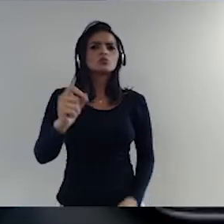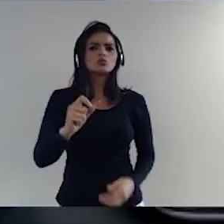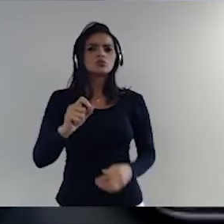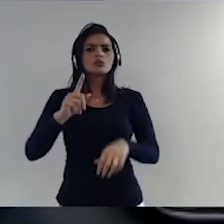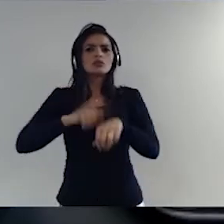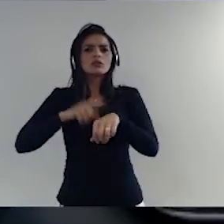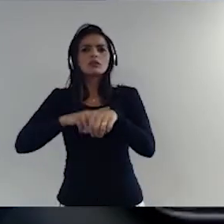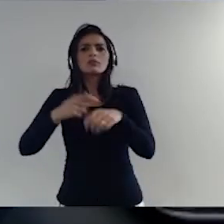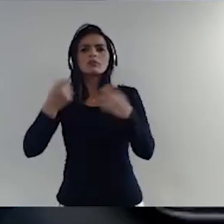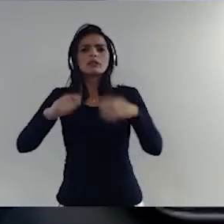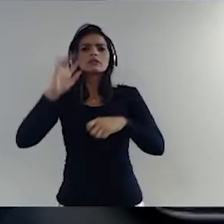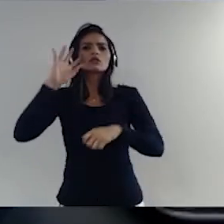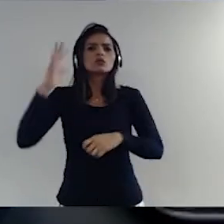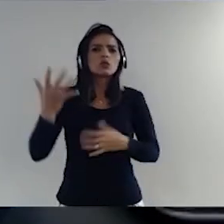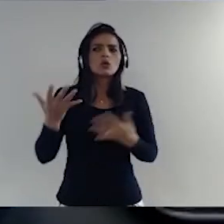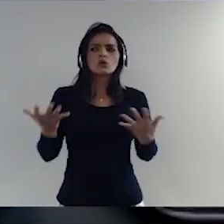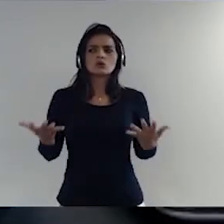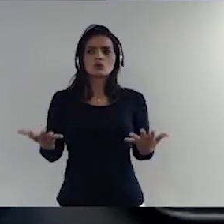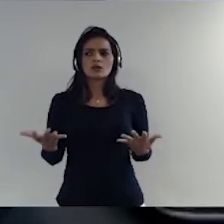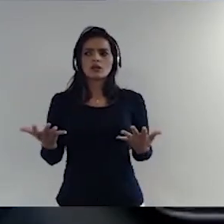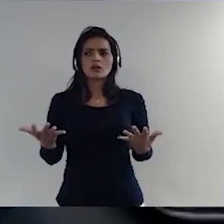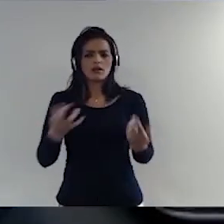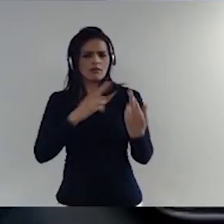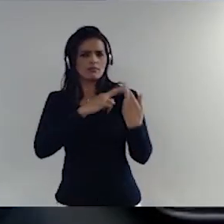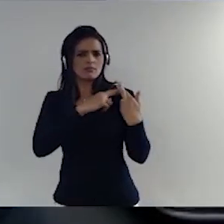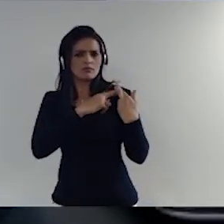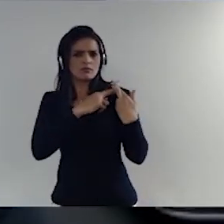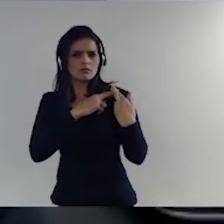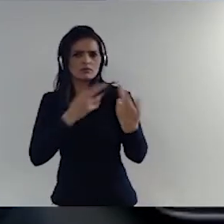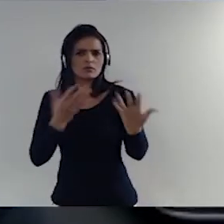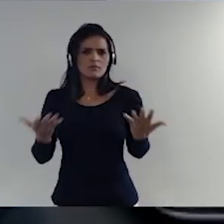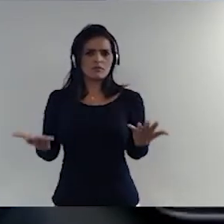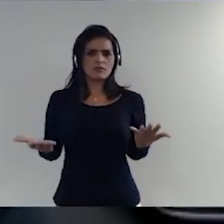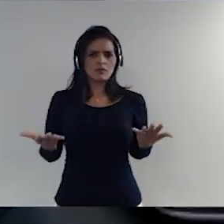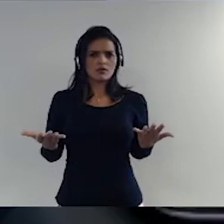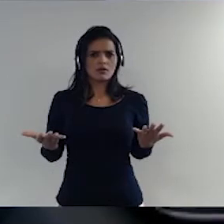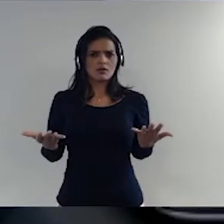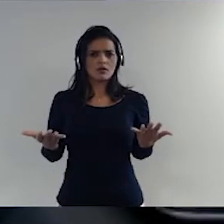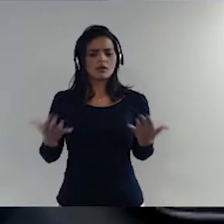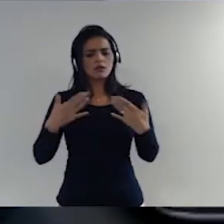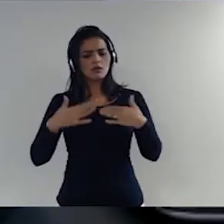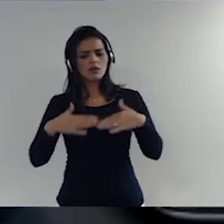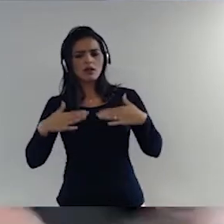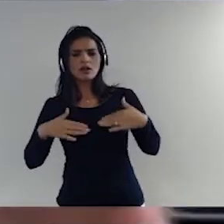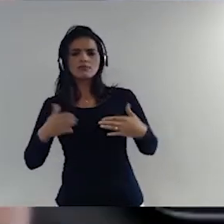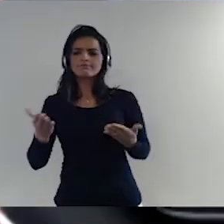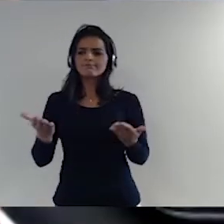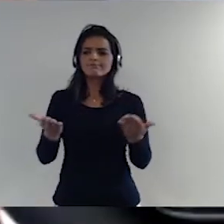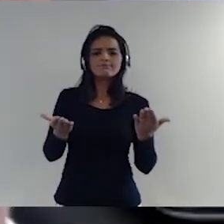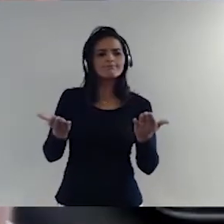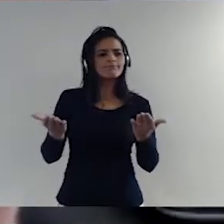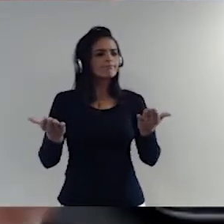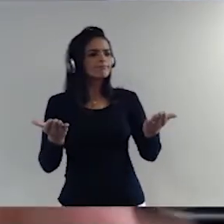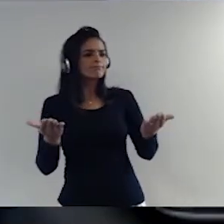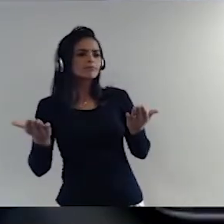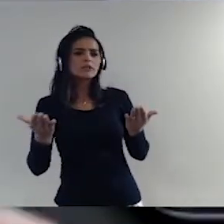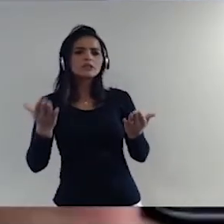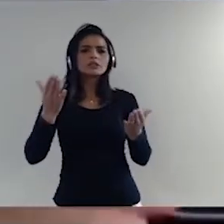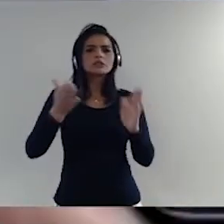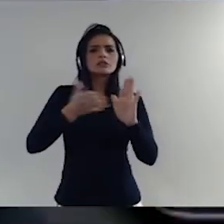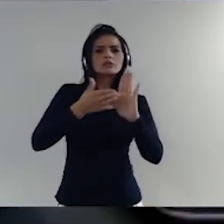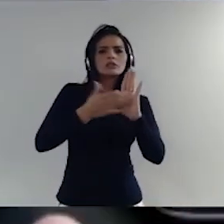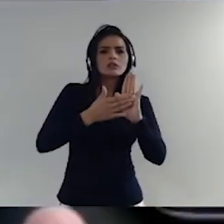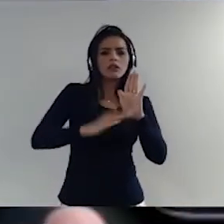ser solucionado com a responsabilidade e o comedimento de traçar